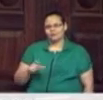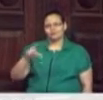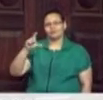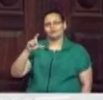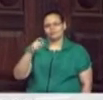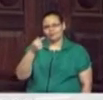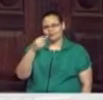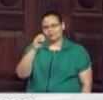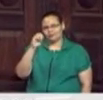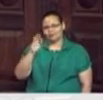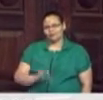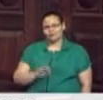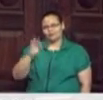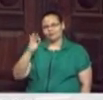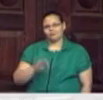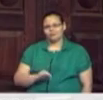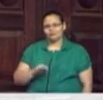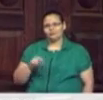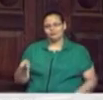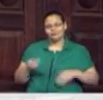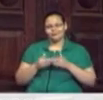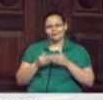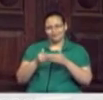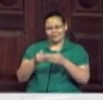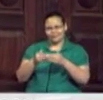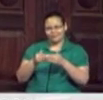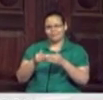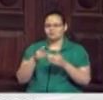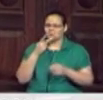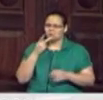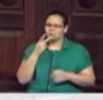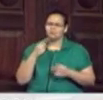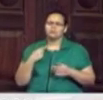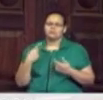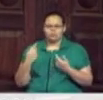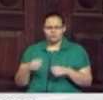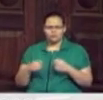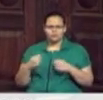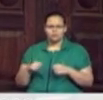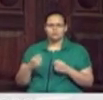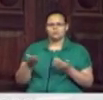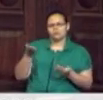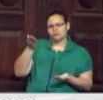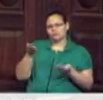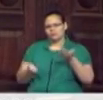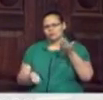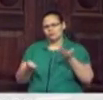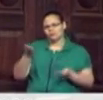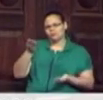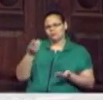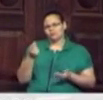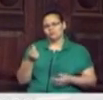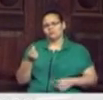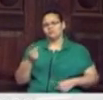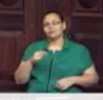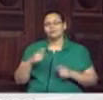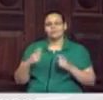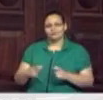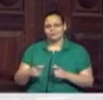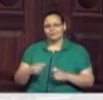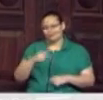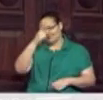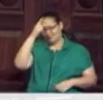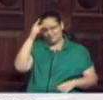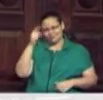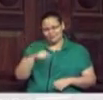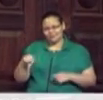de 70% na tarifa da barca, argumentando que ia promover um reequilíbrio financeiro onde os